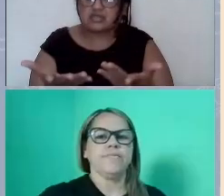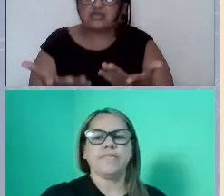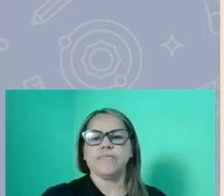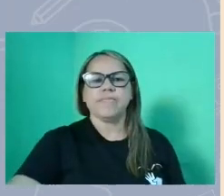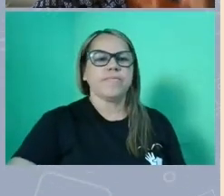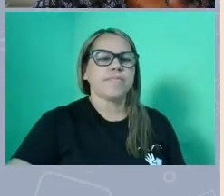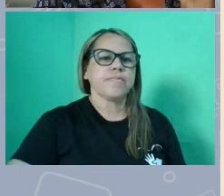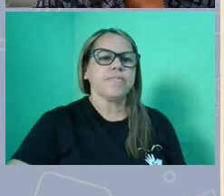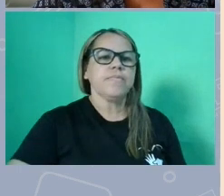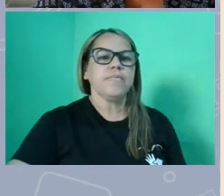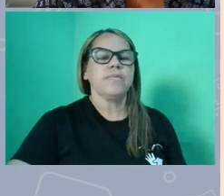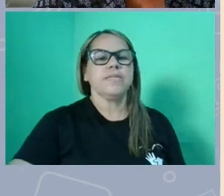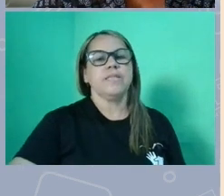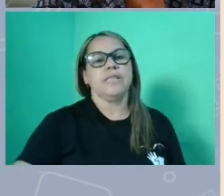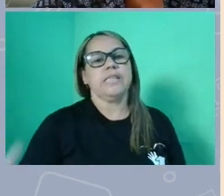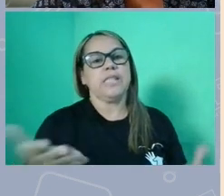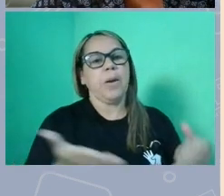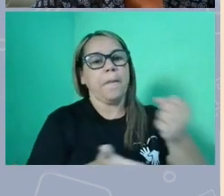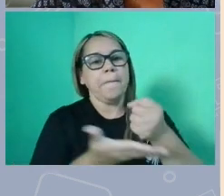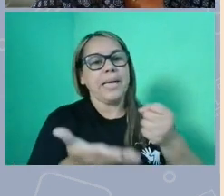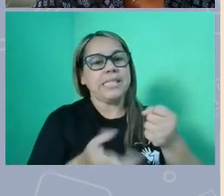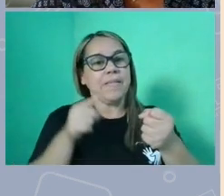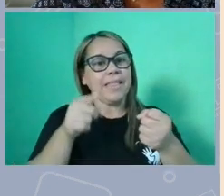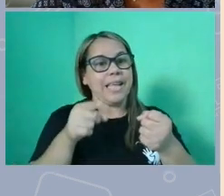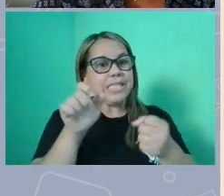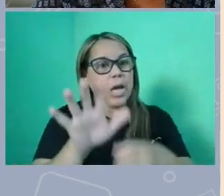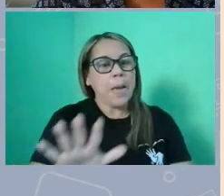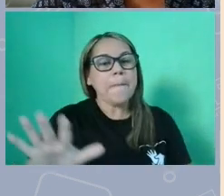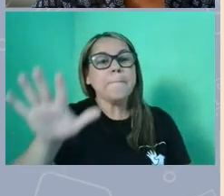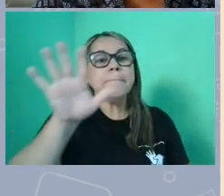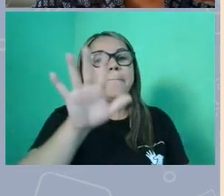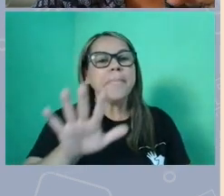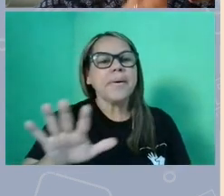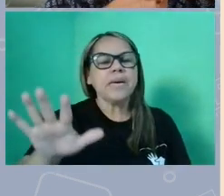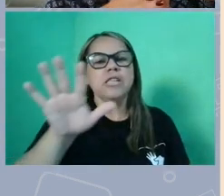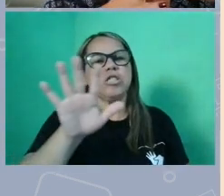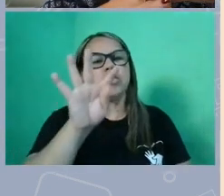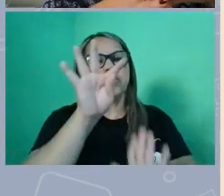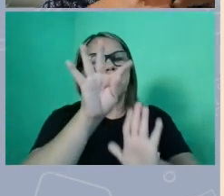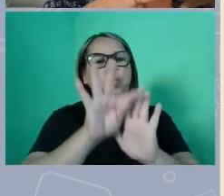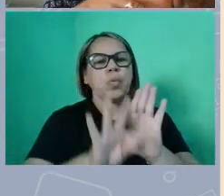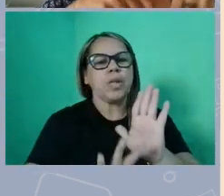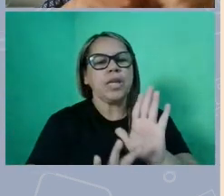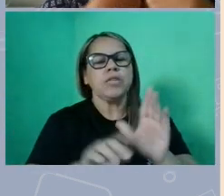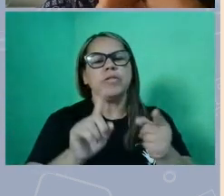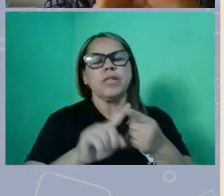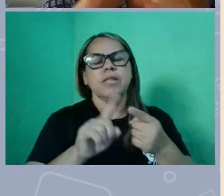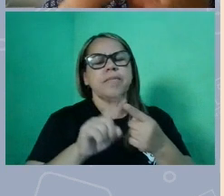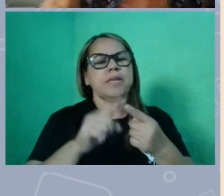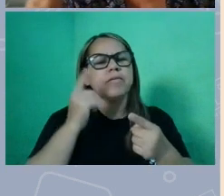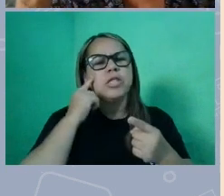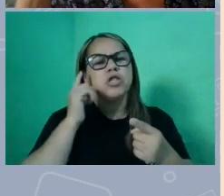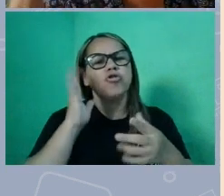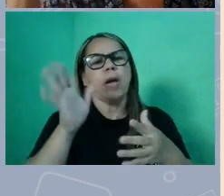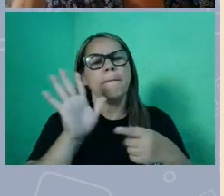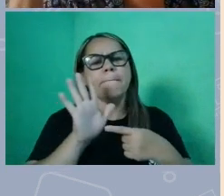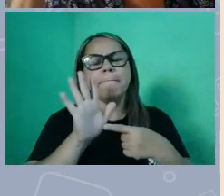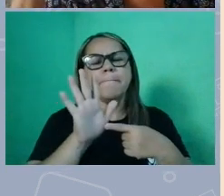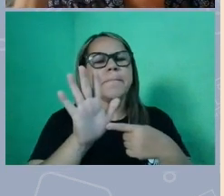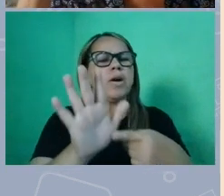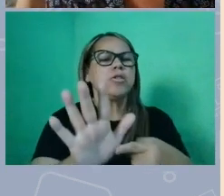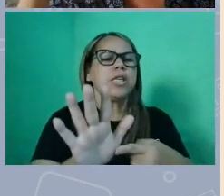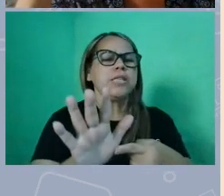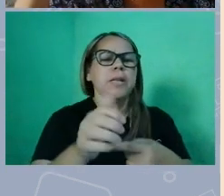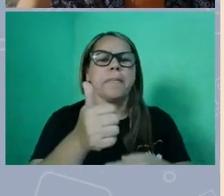sociais então com base na imagem no texto né e na perspectiva já apontada desde de